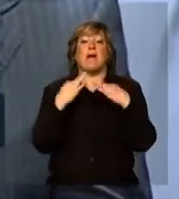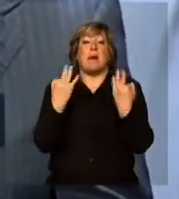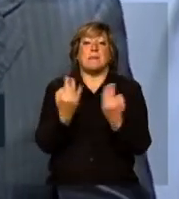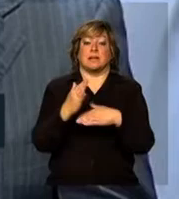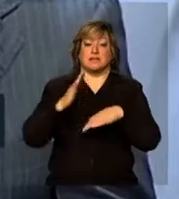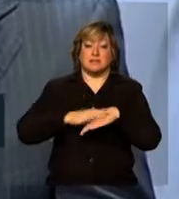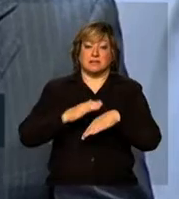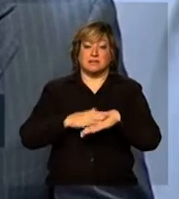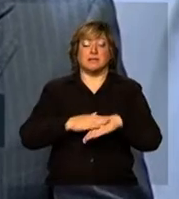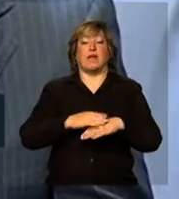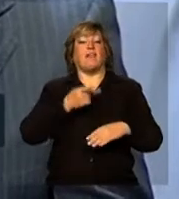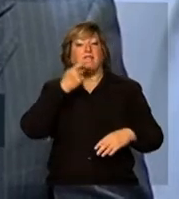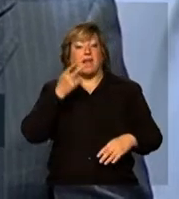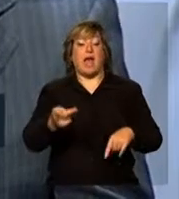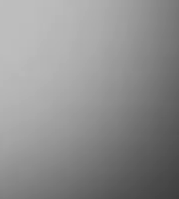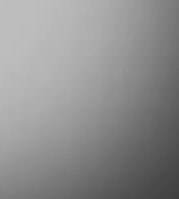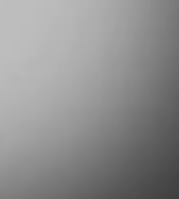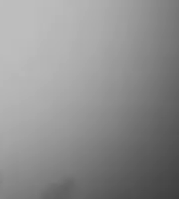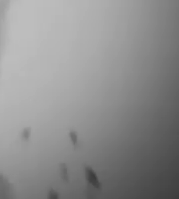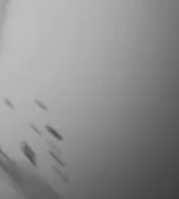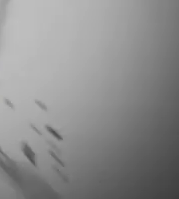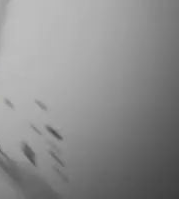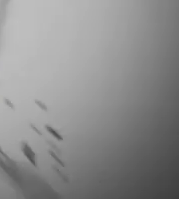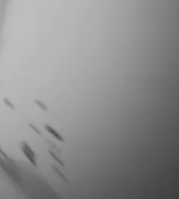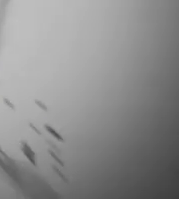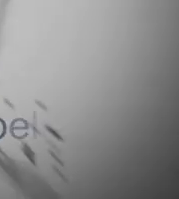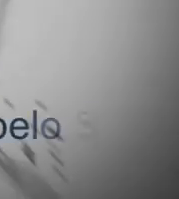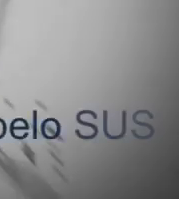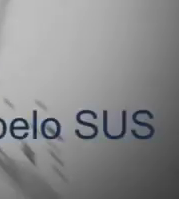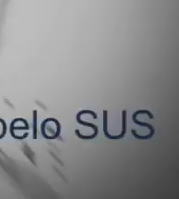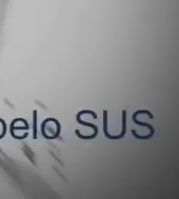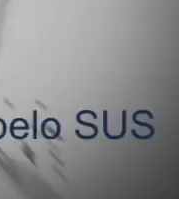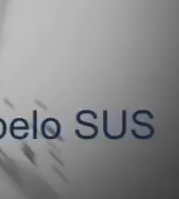doação aquela pessoa em vivo